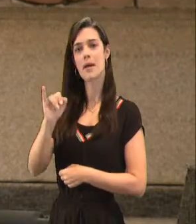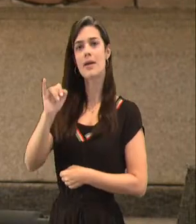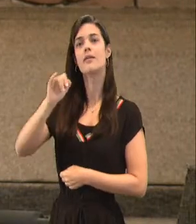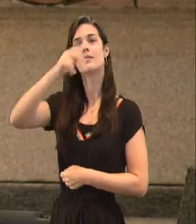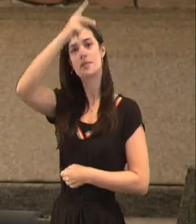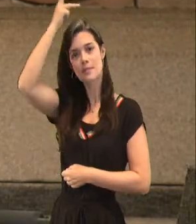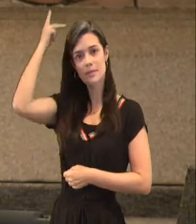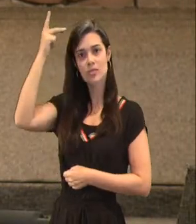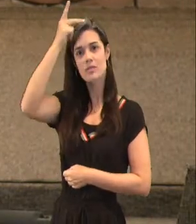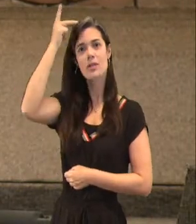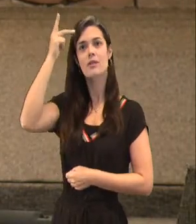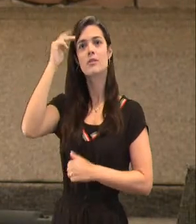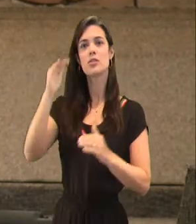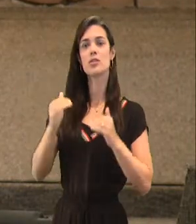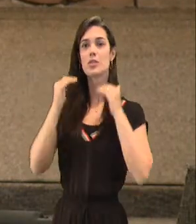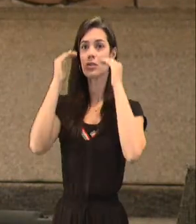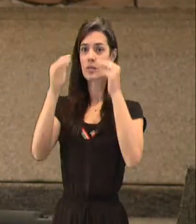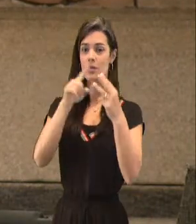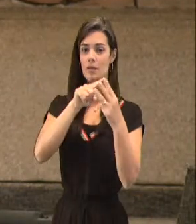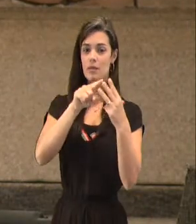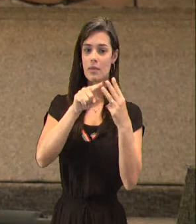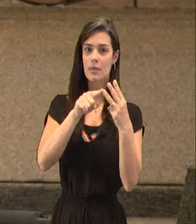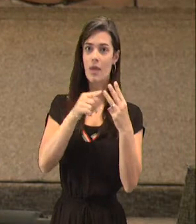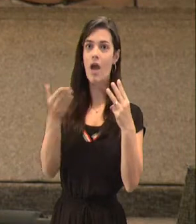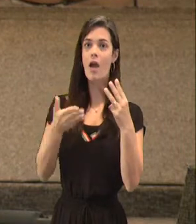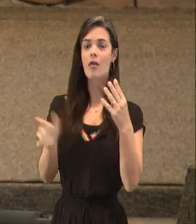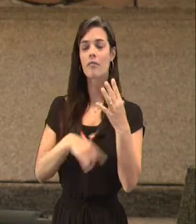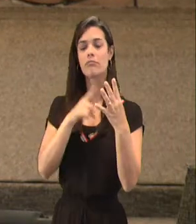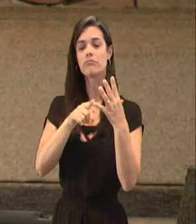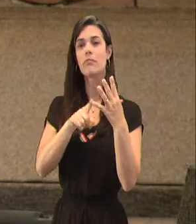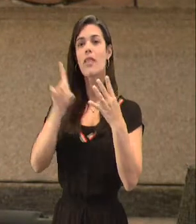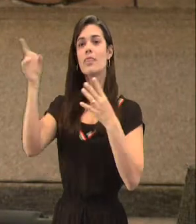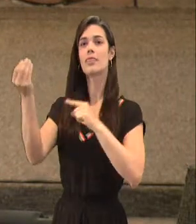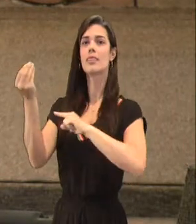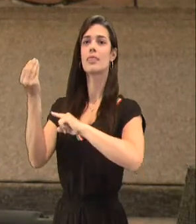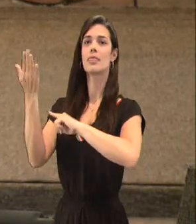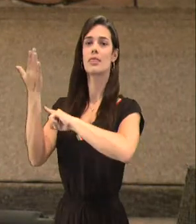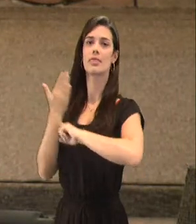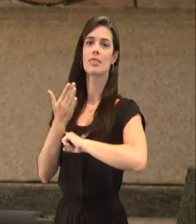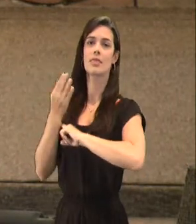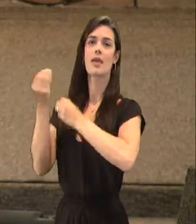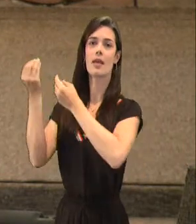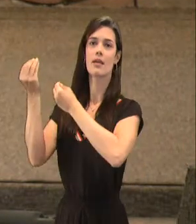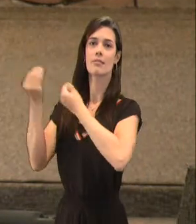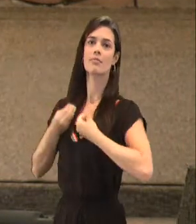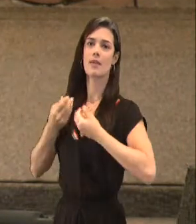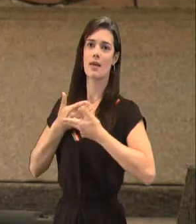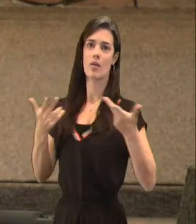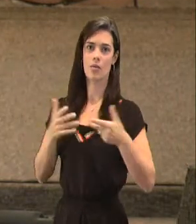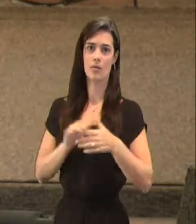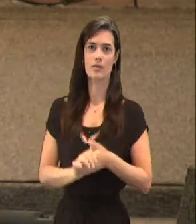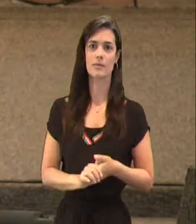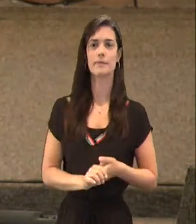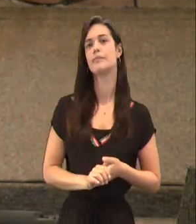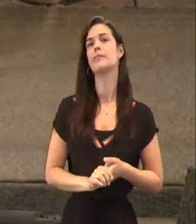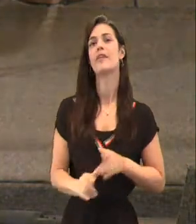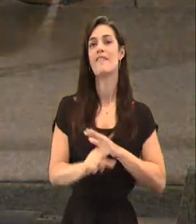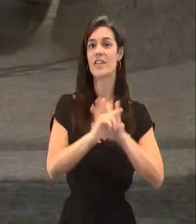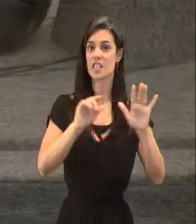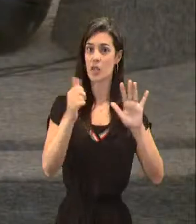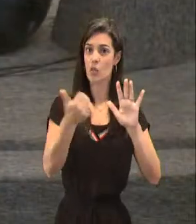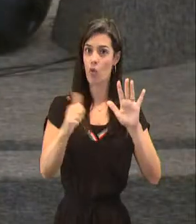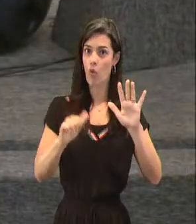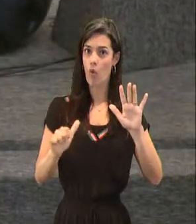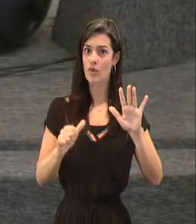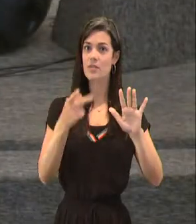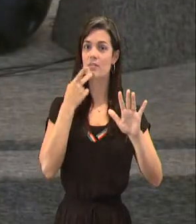soberania, princípio da provisão. Mateus capítulo 6, no verso 11, diz o texto: o pão nosso de